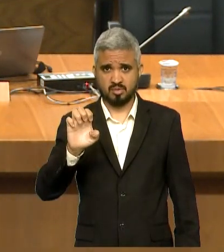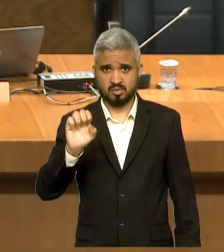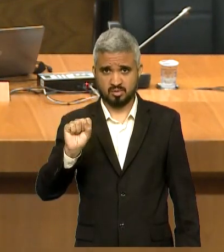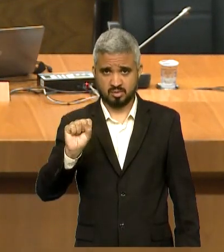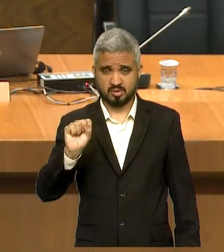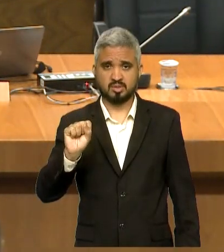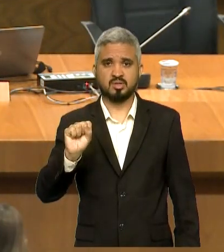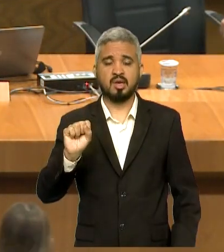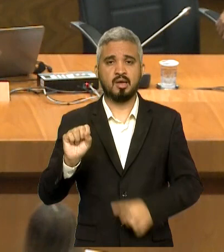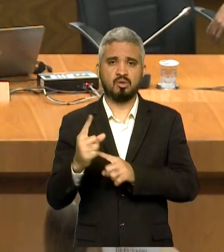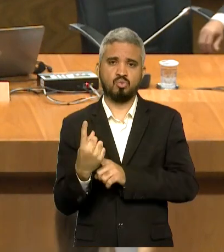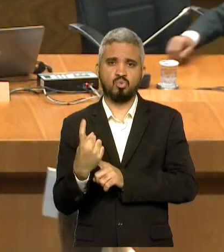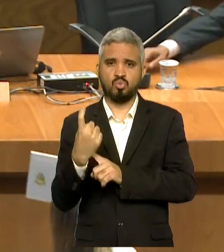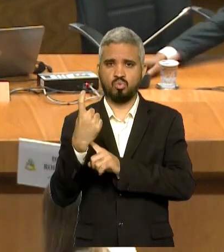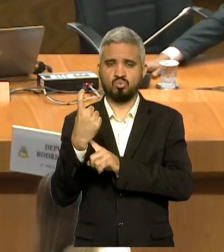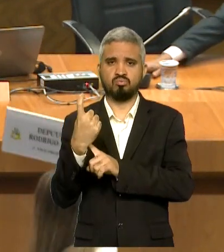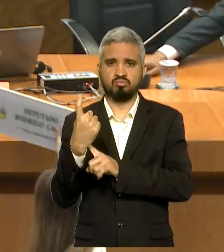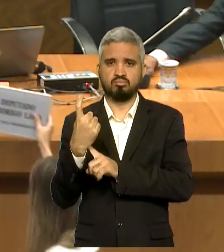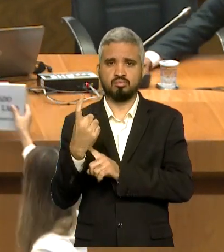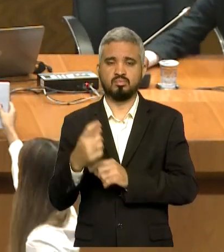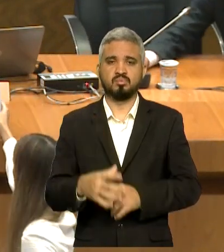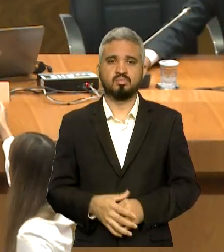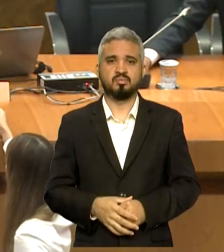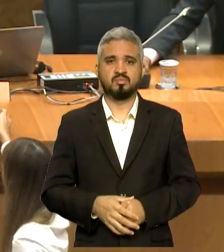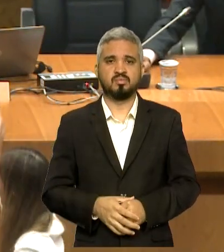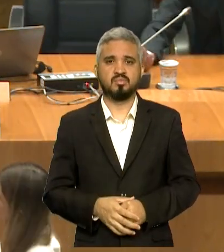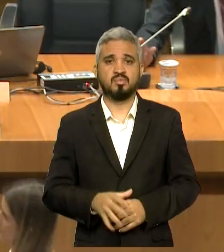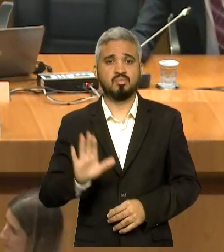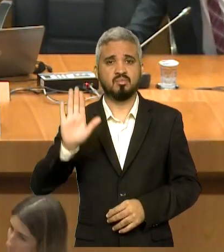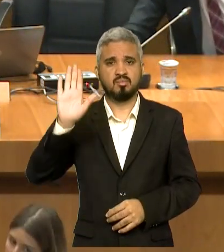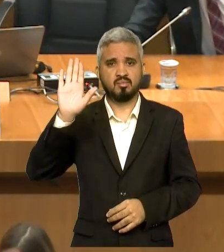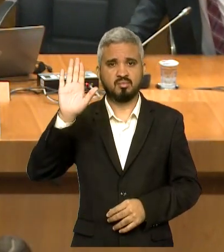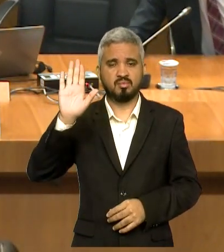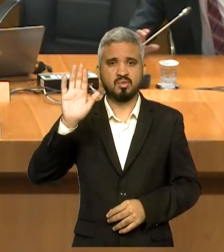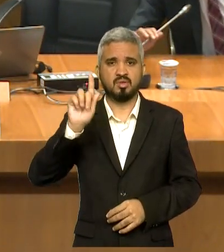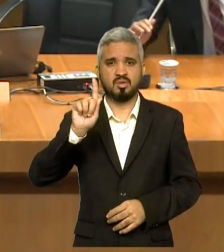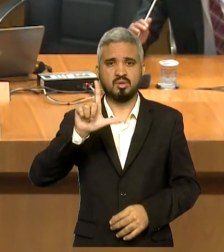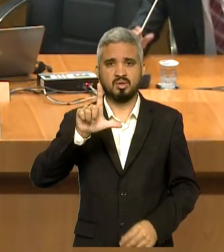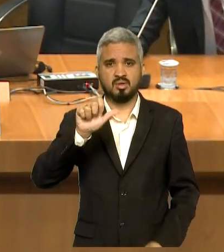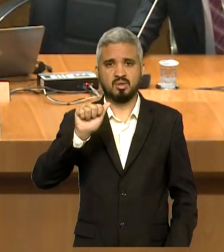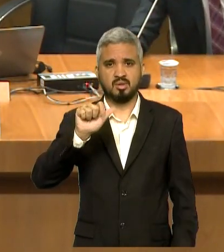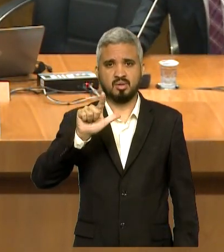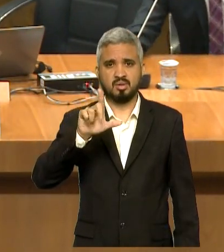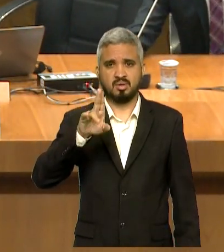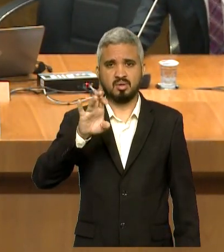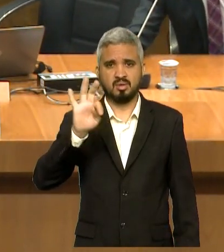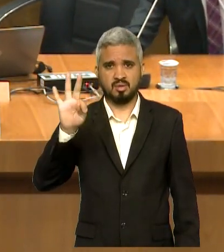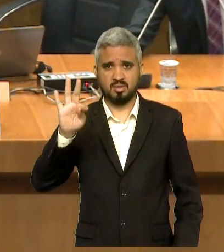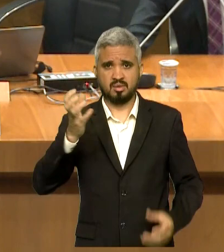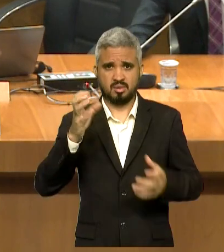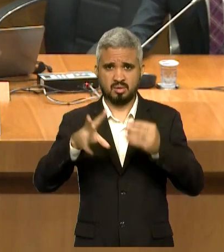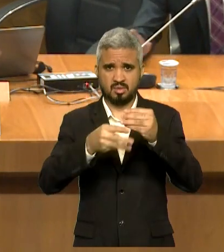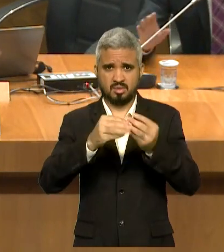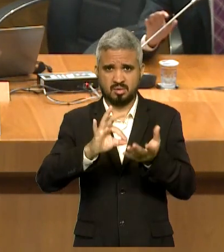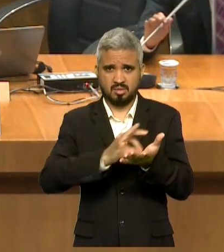em discussão, deputada Andréia. Subscrever, presidente. Deputado Glaubert, senhora